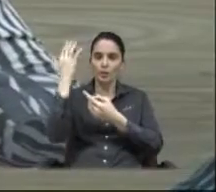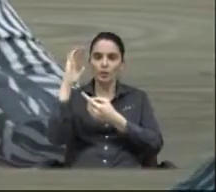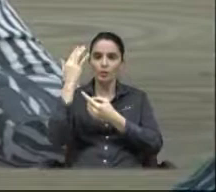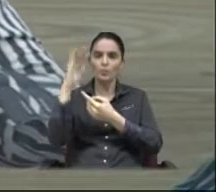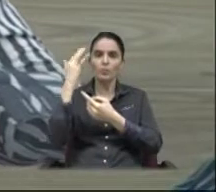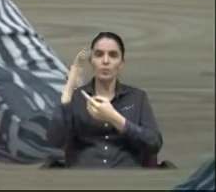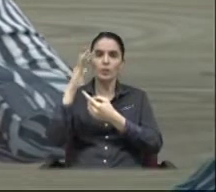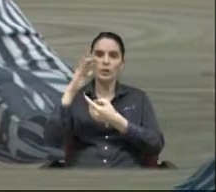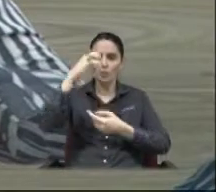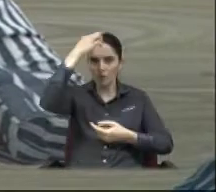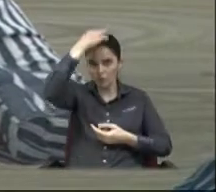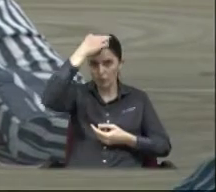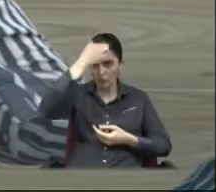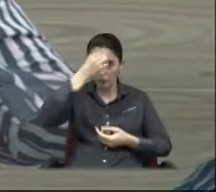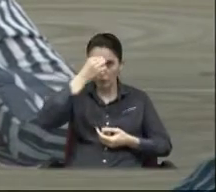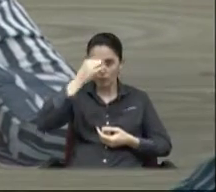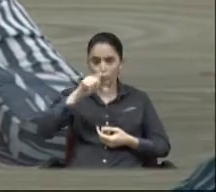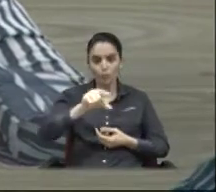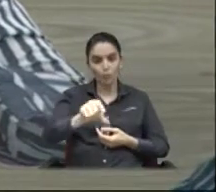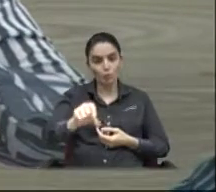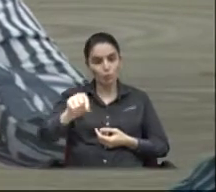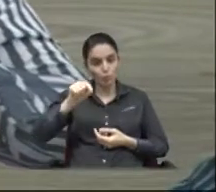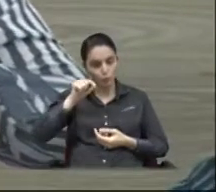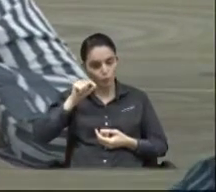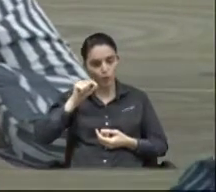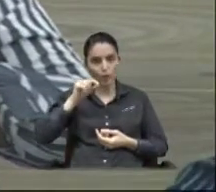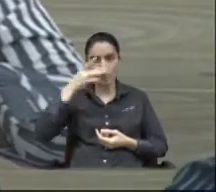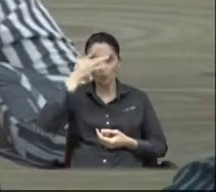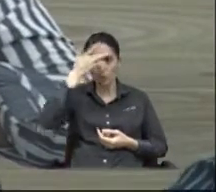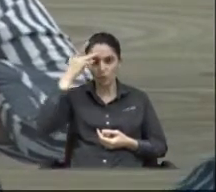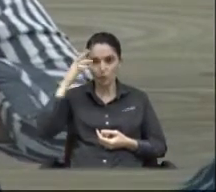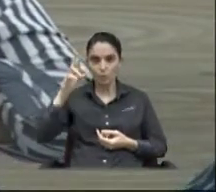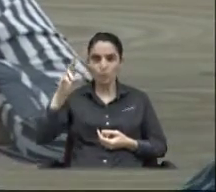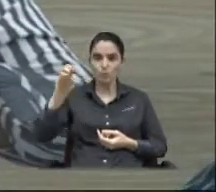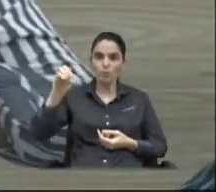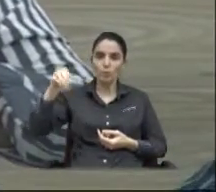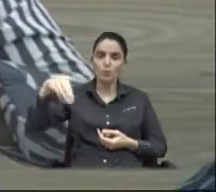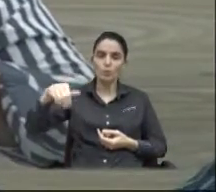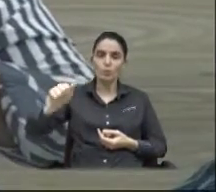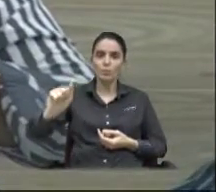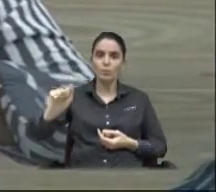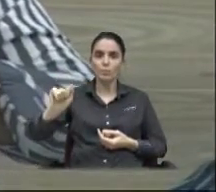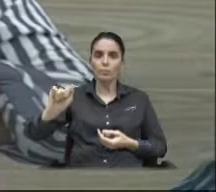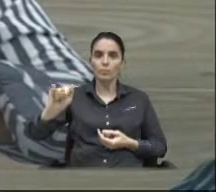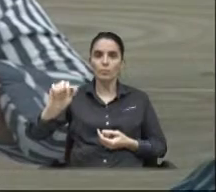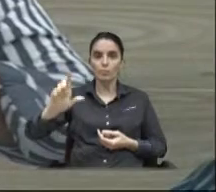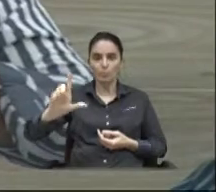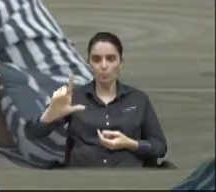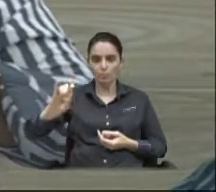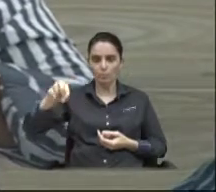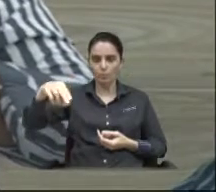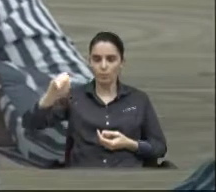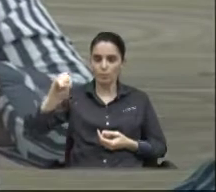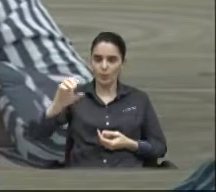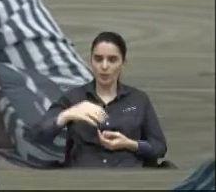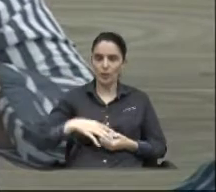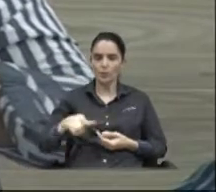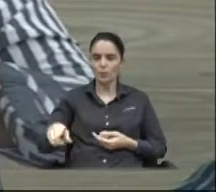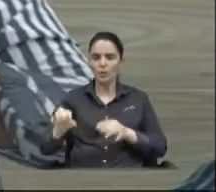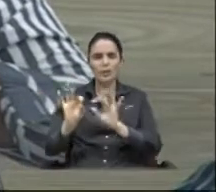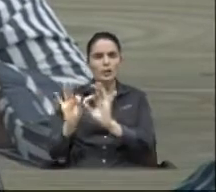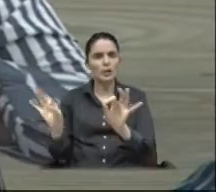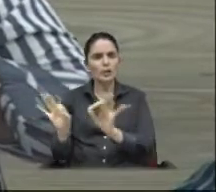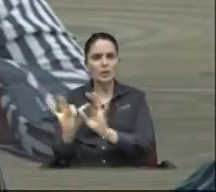ao Rafael por essa escolha. Realmente o Romalino é uma pessoa ímpar, né, de uma simplicidade, de uma empatia,